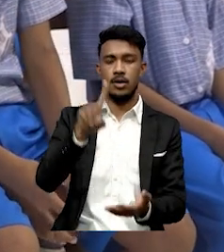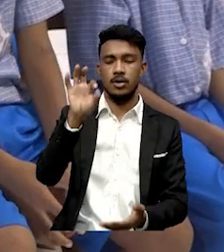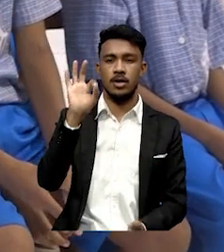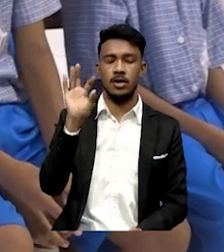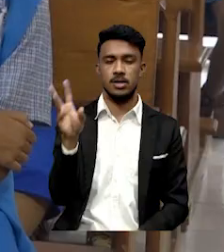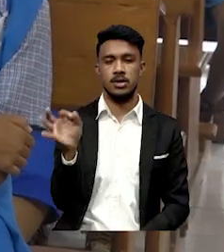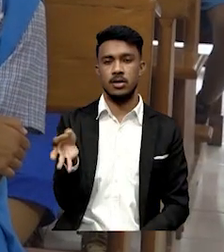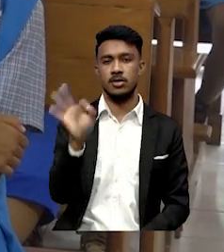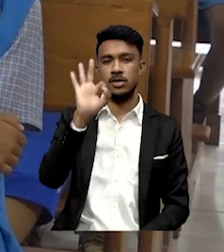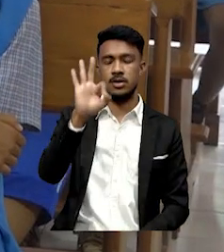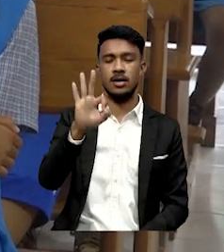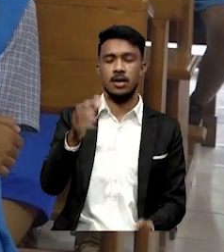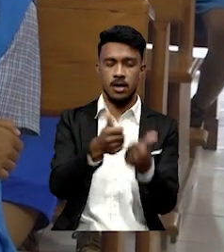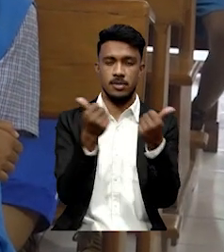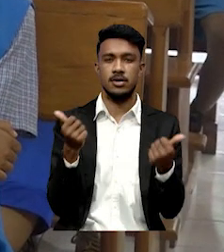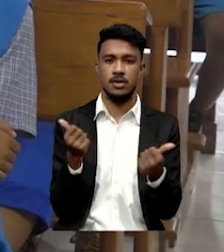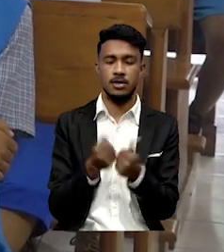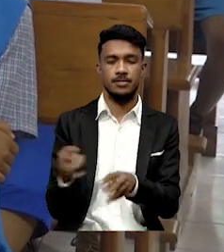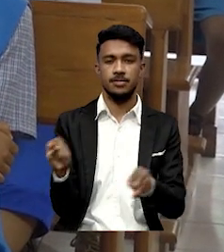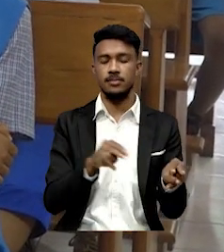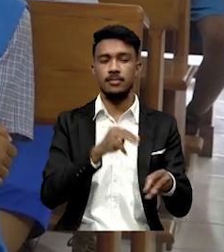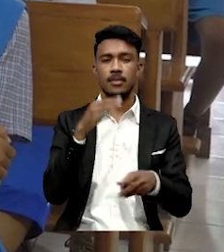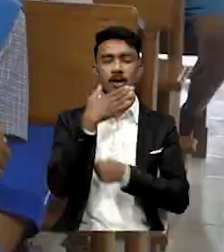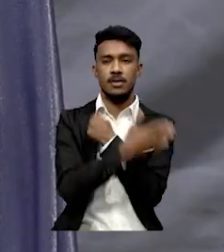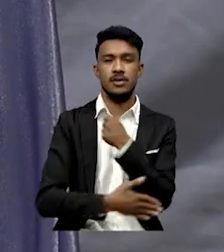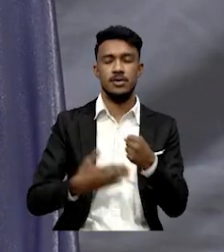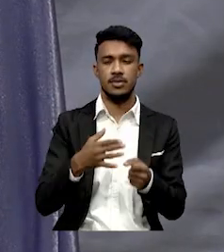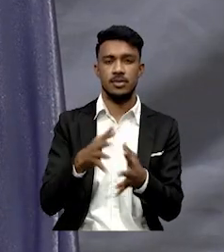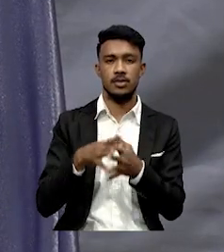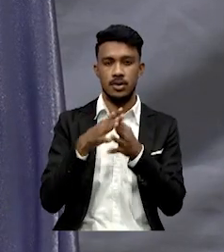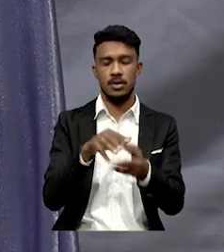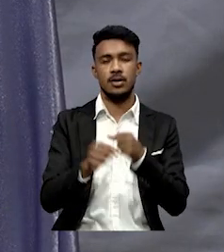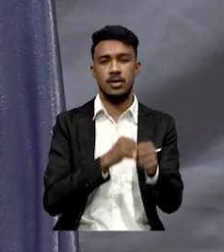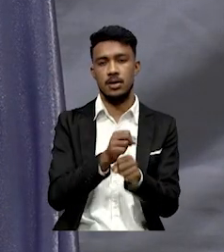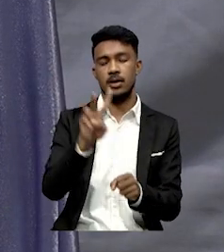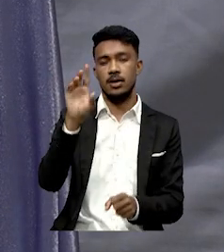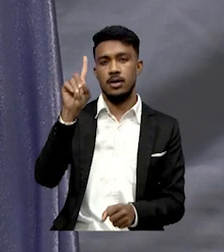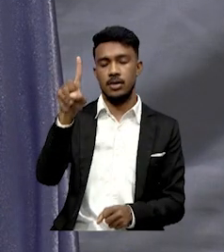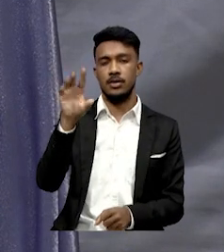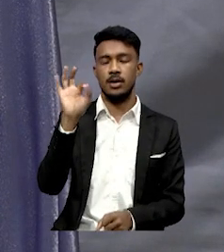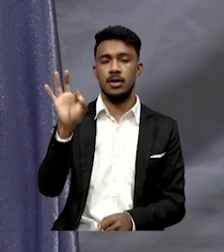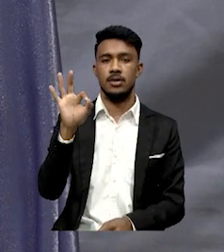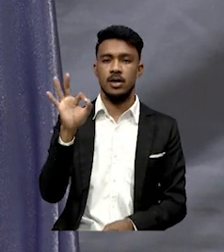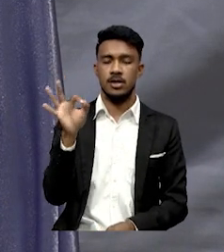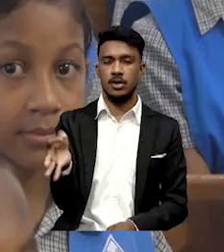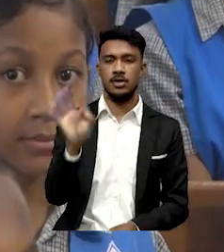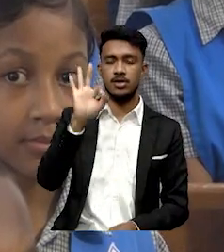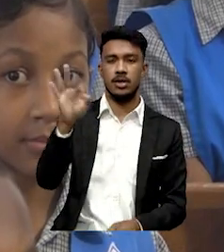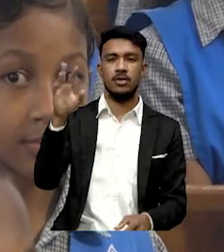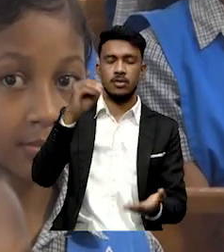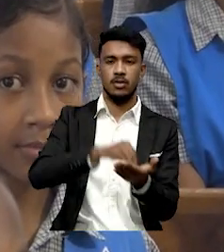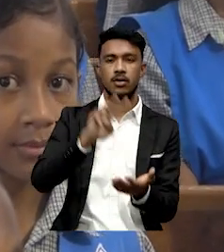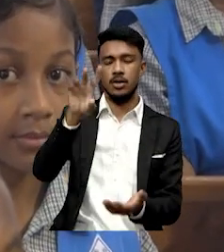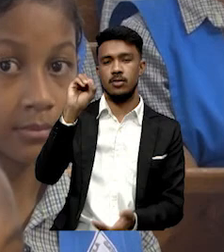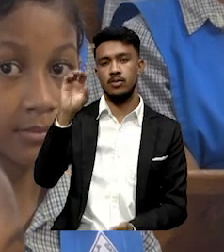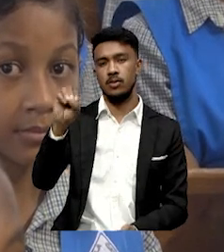sia, período de administração transitório Nações Unidas, tina rihungida tu se senulu resen sia, to rihundua rua, no período